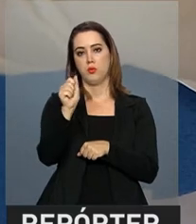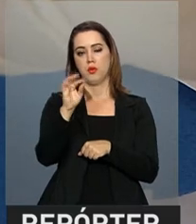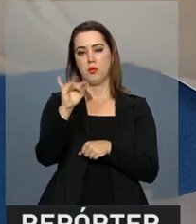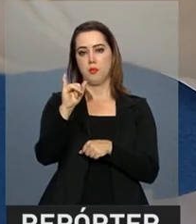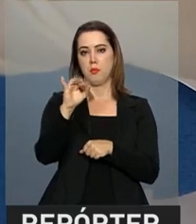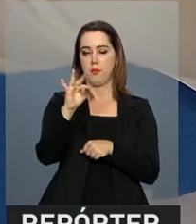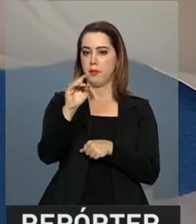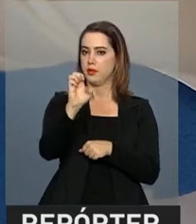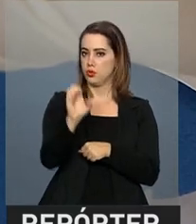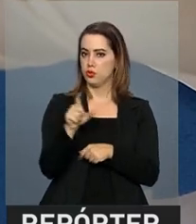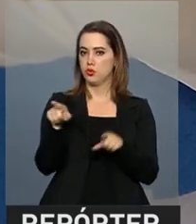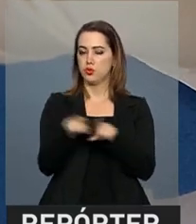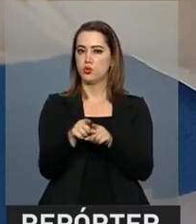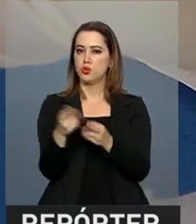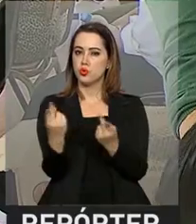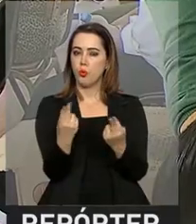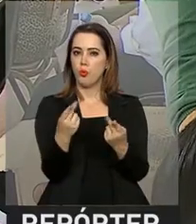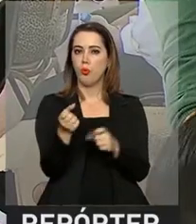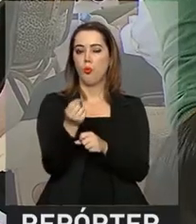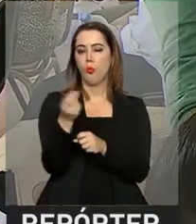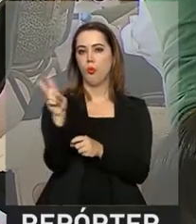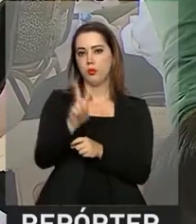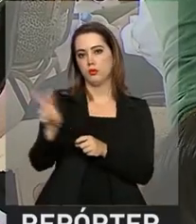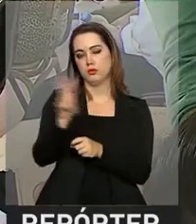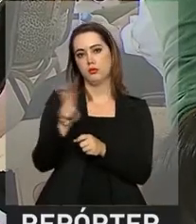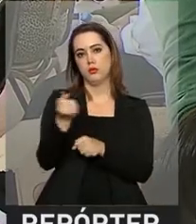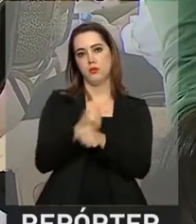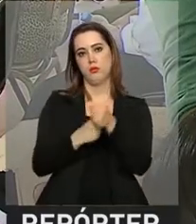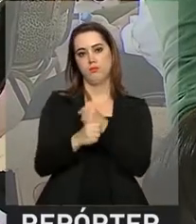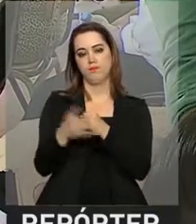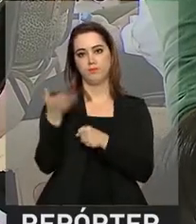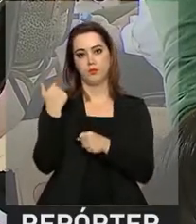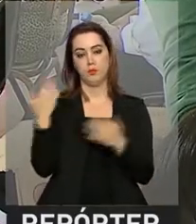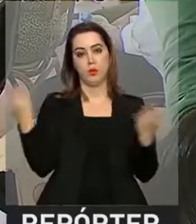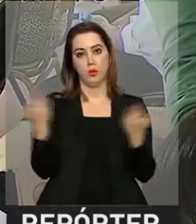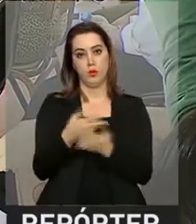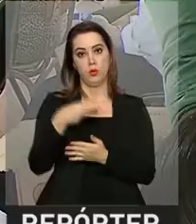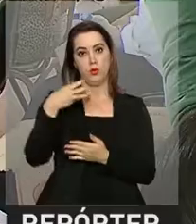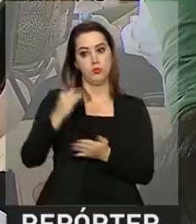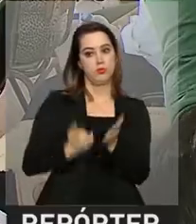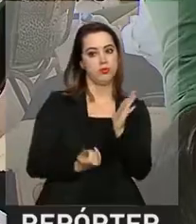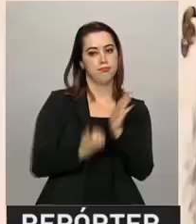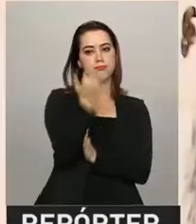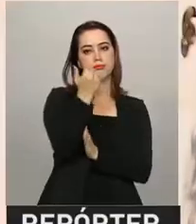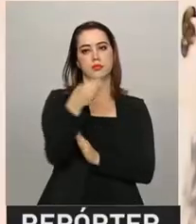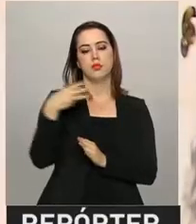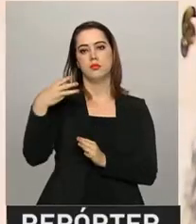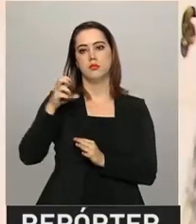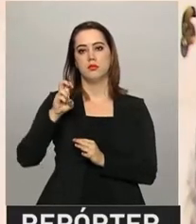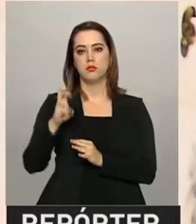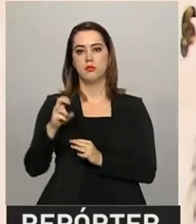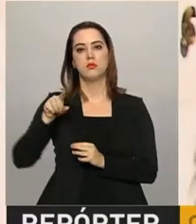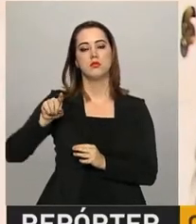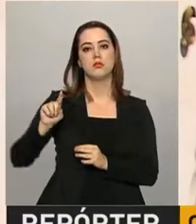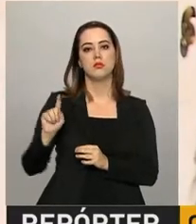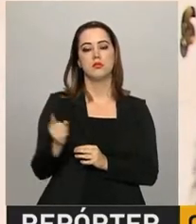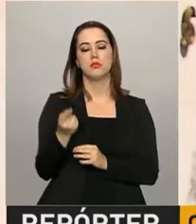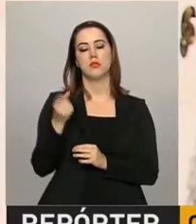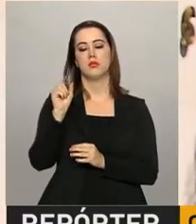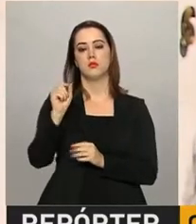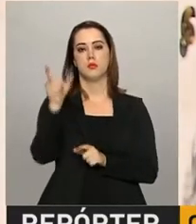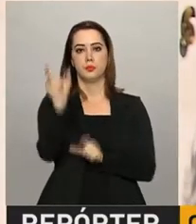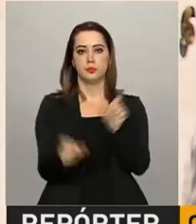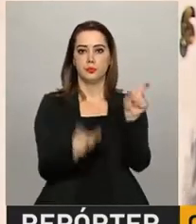para tratar 24 mil pessoas, será possível tratar 35 mil pacientes. O dinheiro economizado